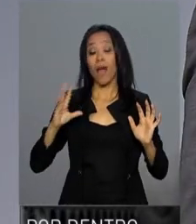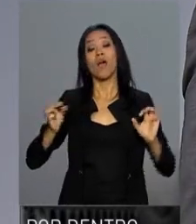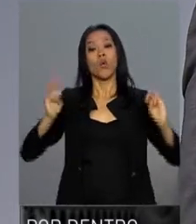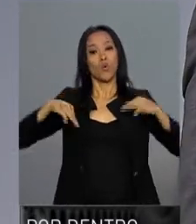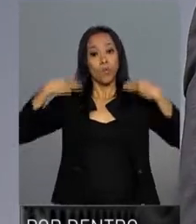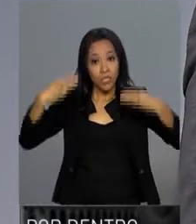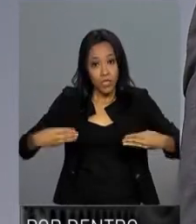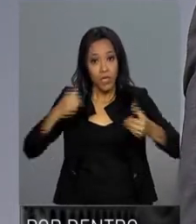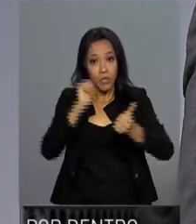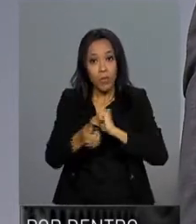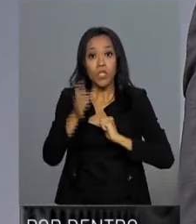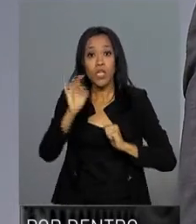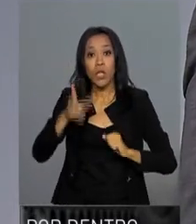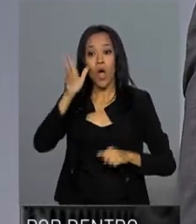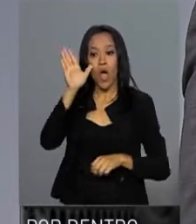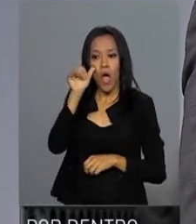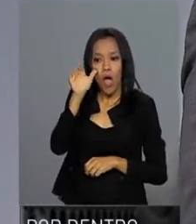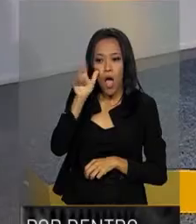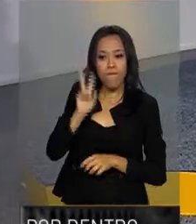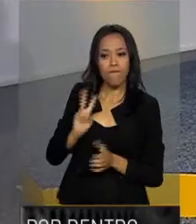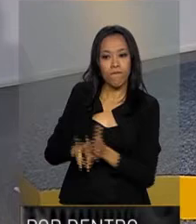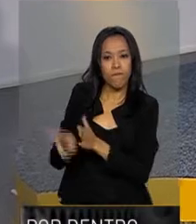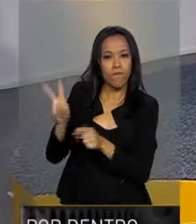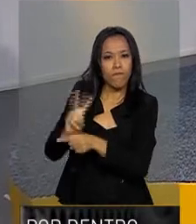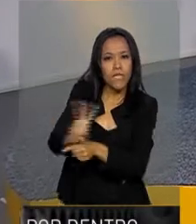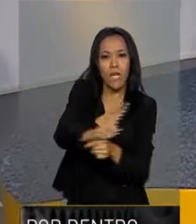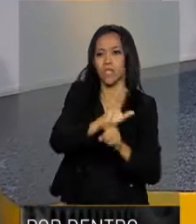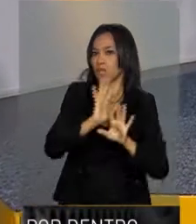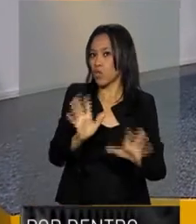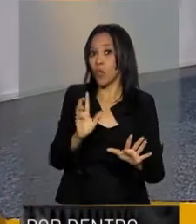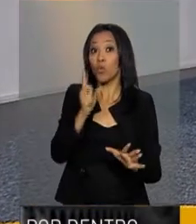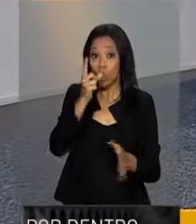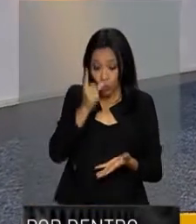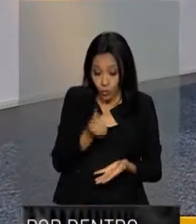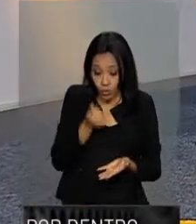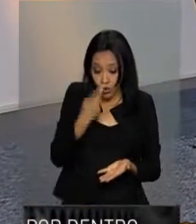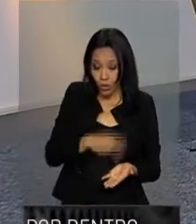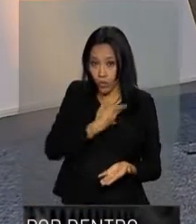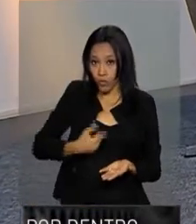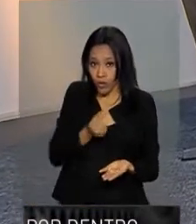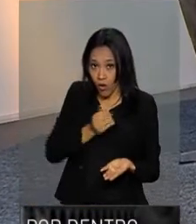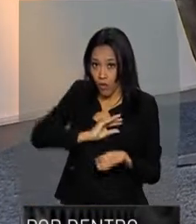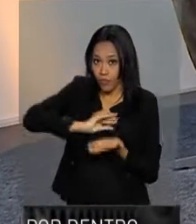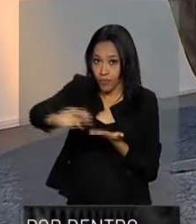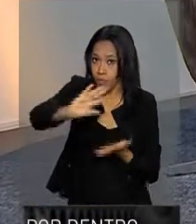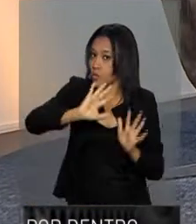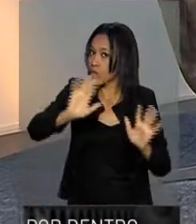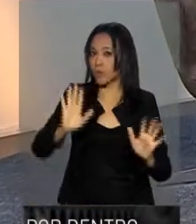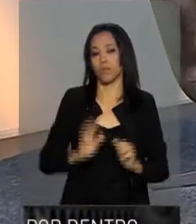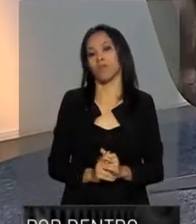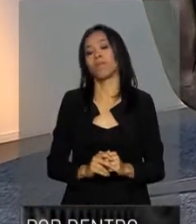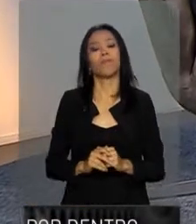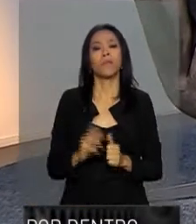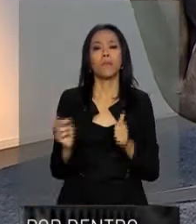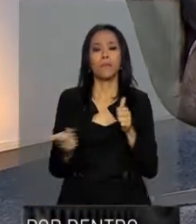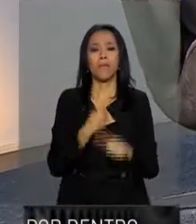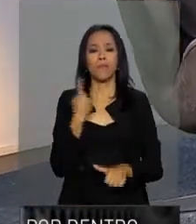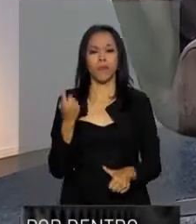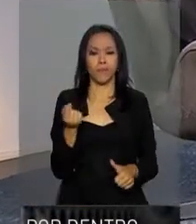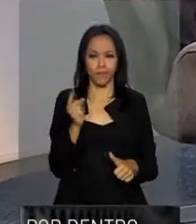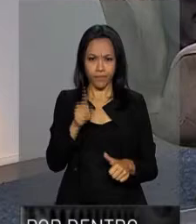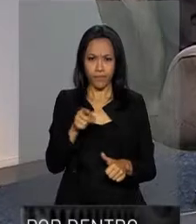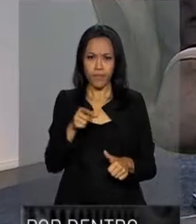aplicados nessas entidade para isso a gente fez uma série de iniciativas do ministério do esporte a primeira dela